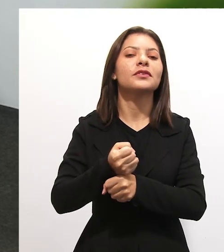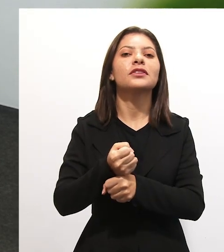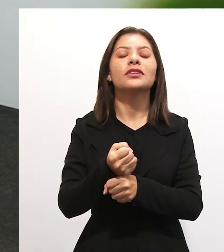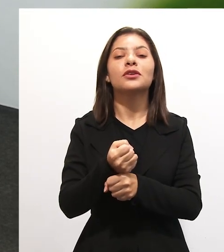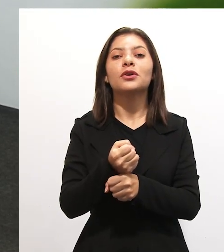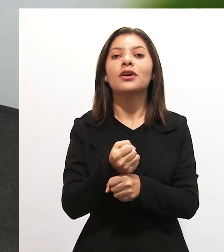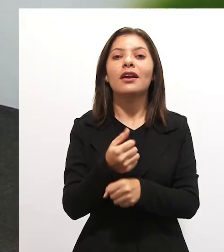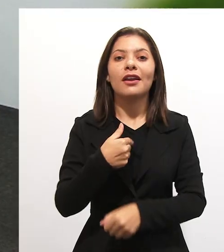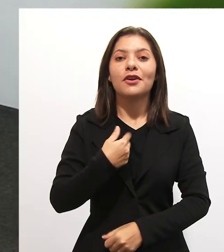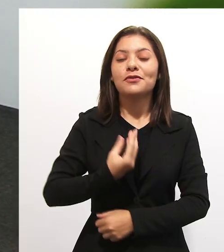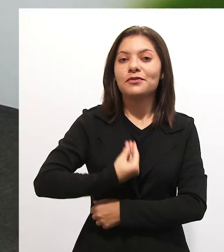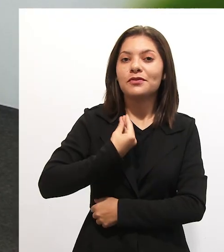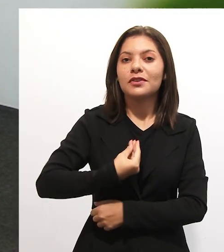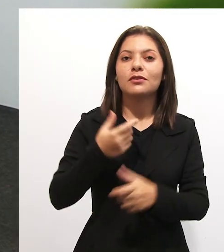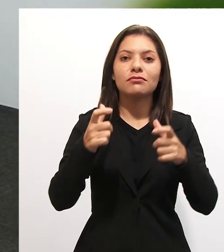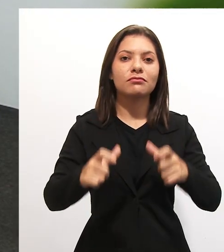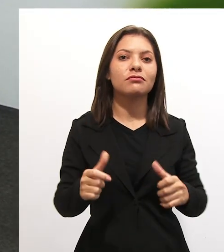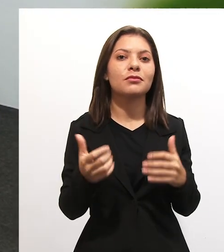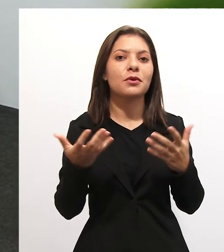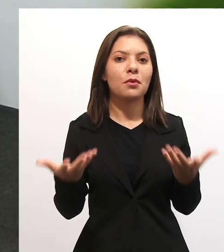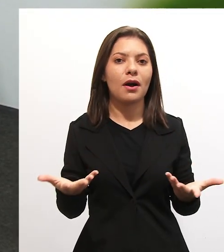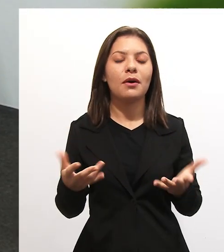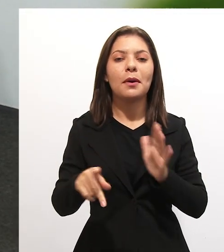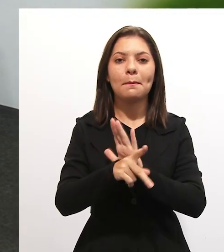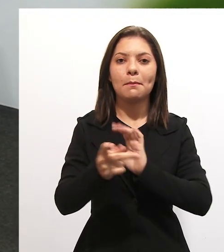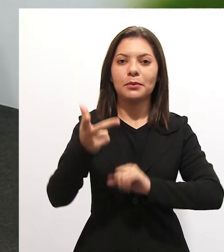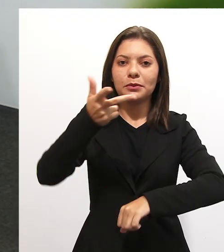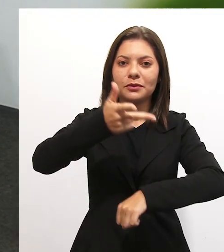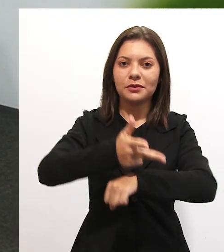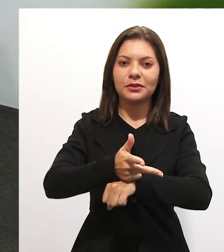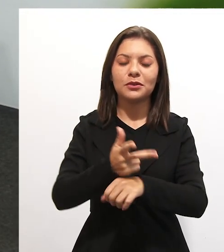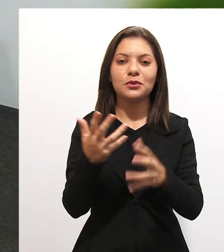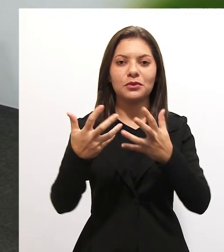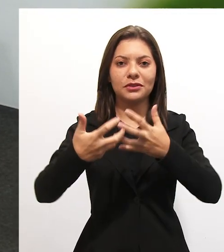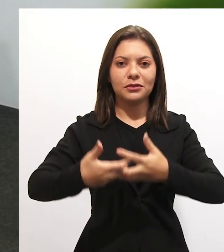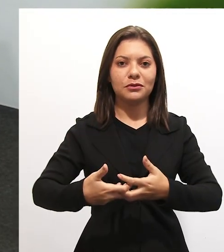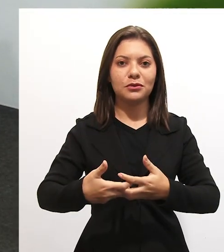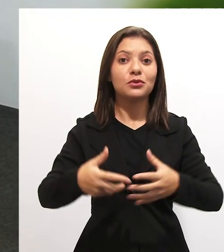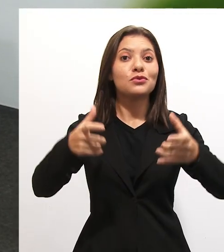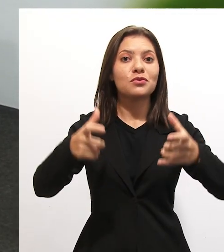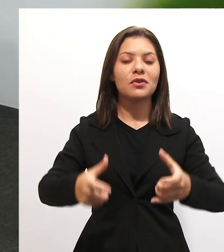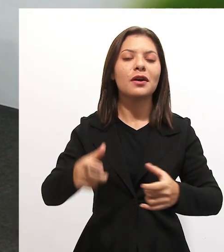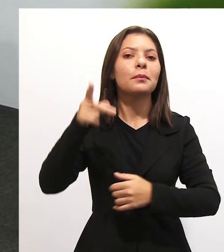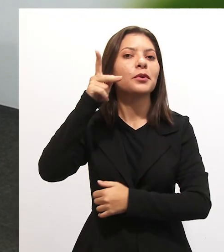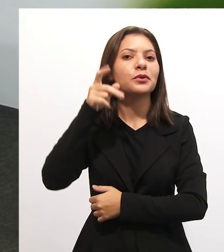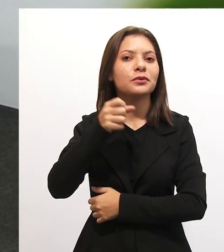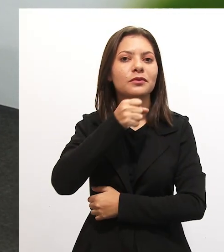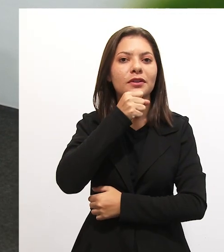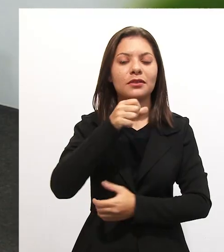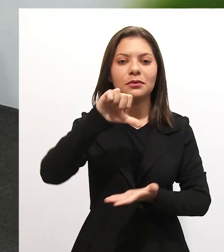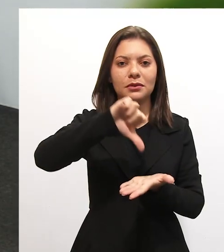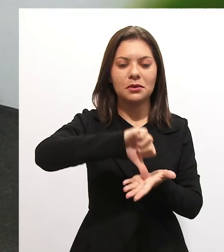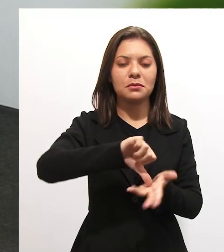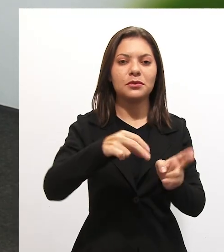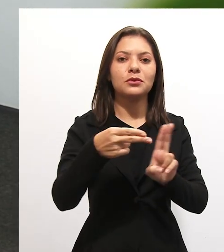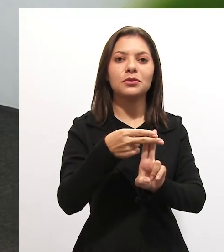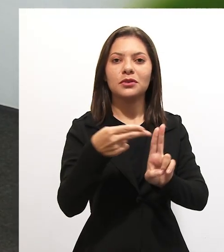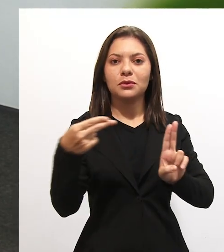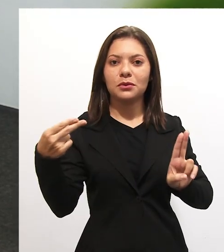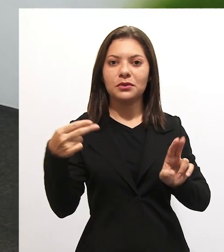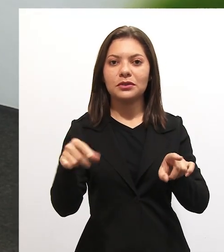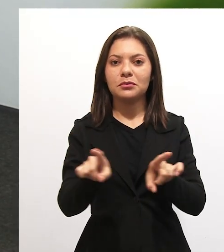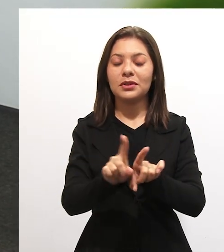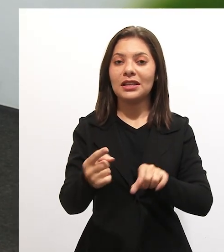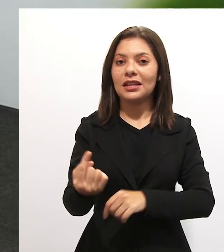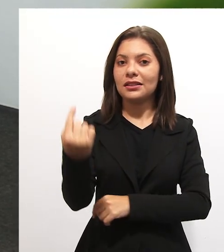pessoal, estou no estúdio de gravação do IFRO, na cidade de Porto Velho, no campus Zona Norte. E atrás de